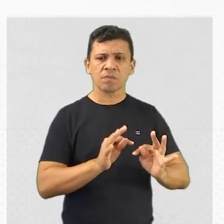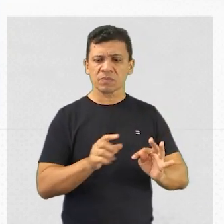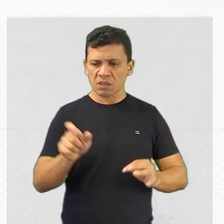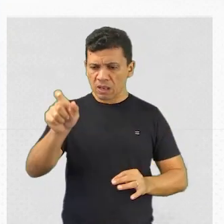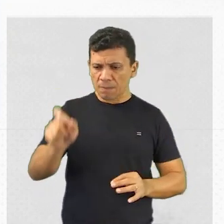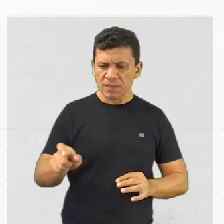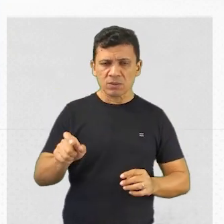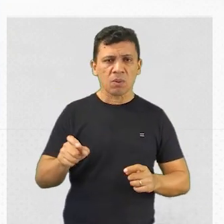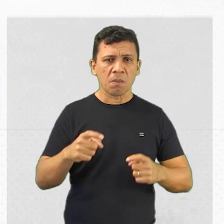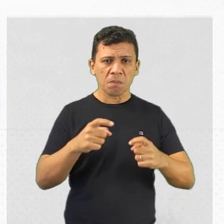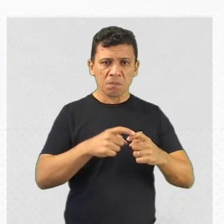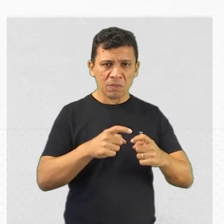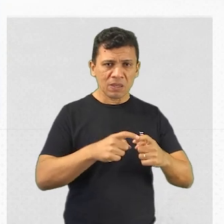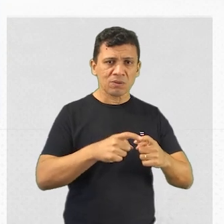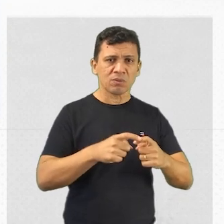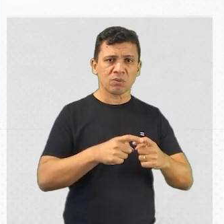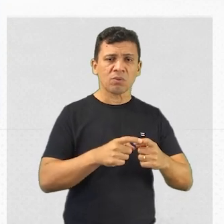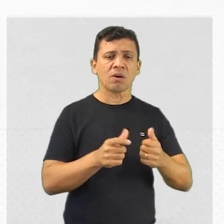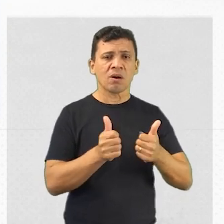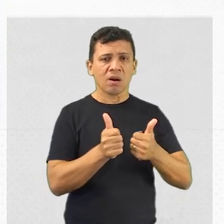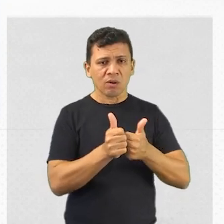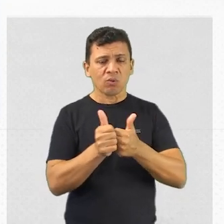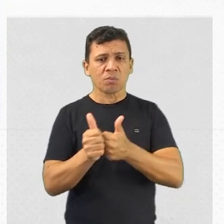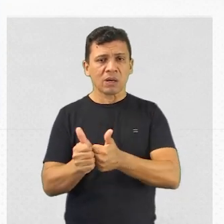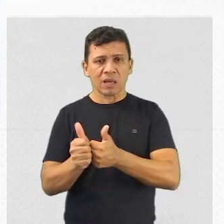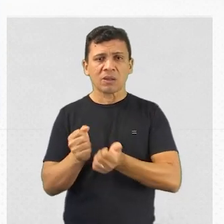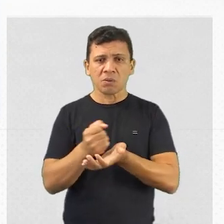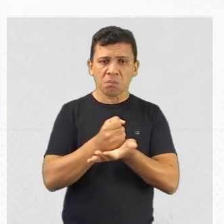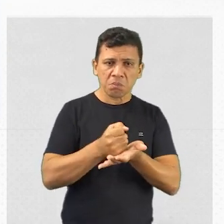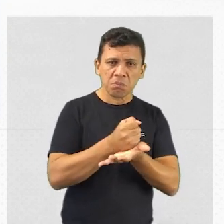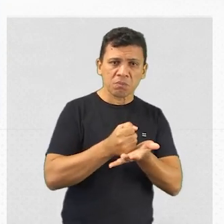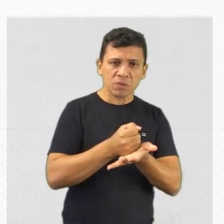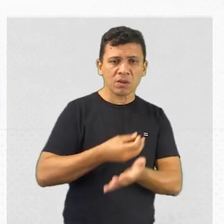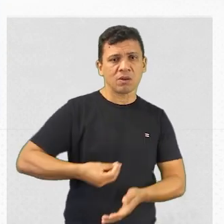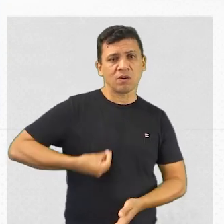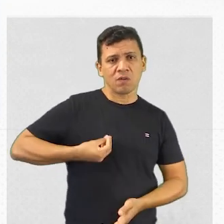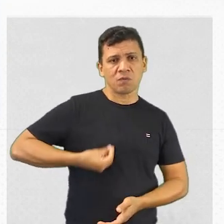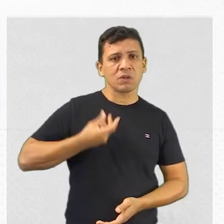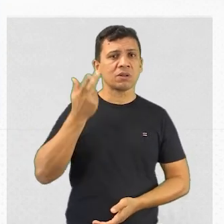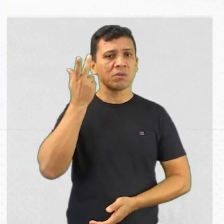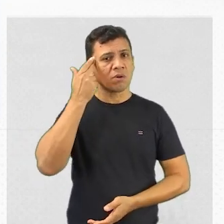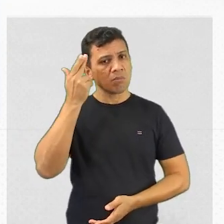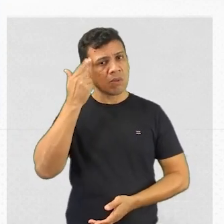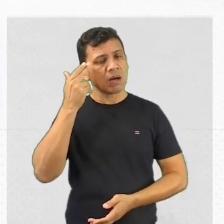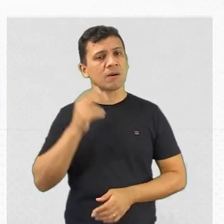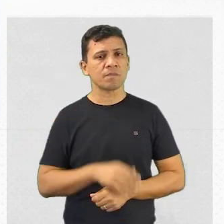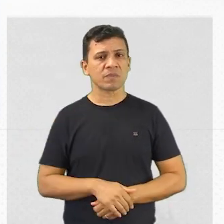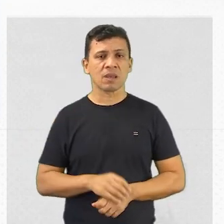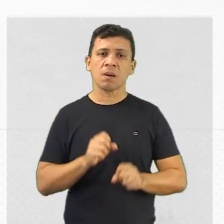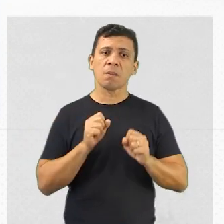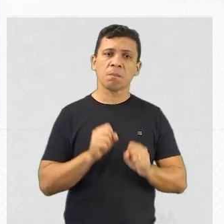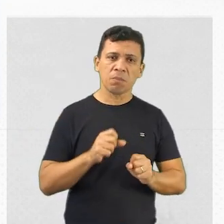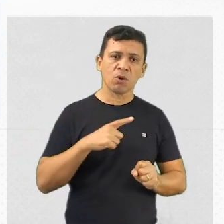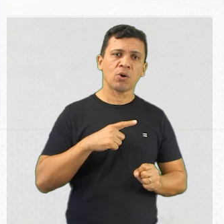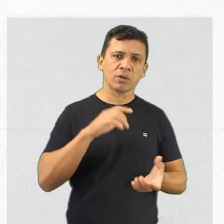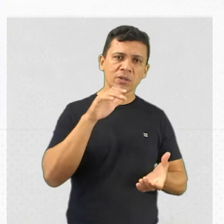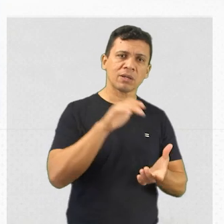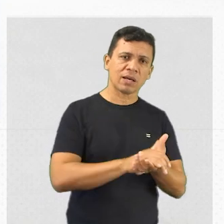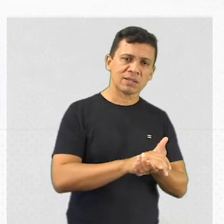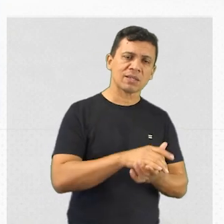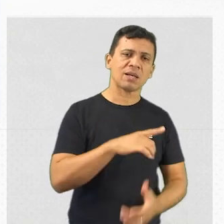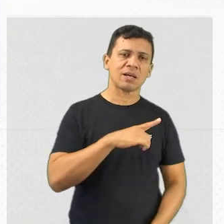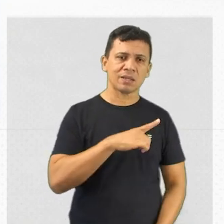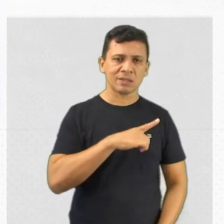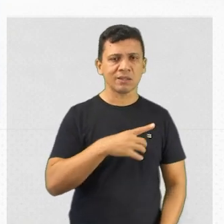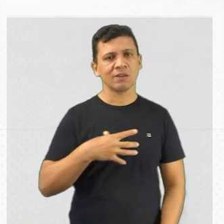a pessoa tiver os medicamentos, coquetéis certos, vive uma vida tranquila, uma vida normal, pode ter parceiros, pode casar, pode